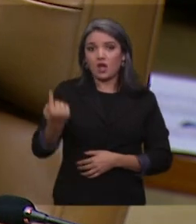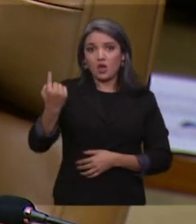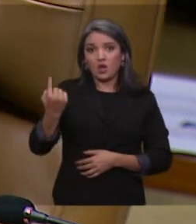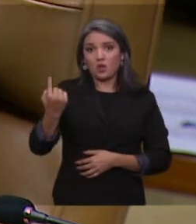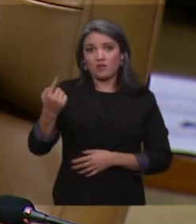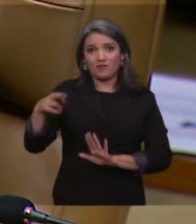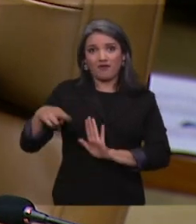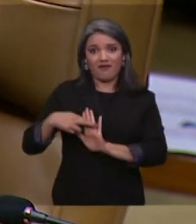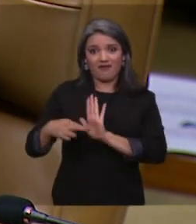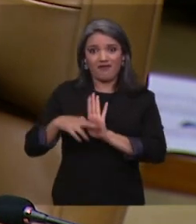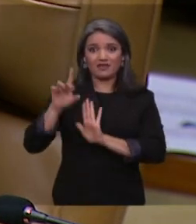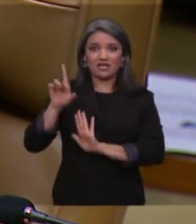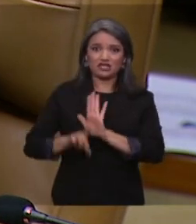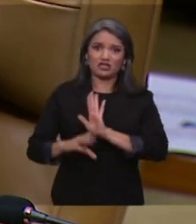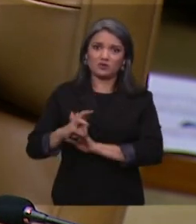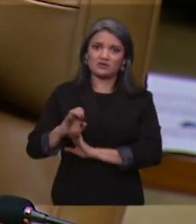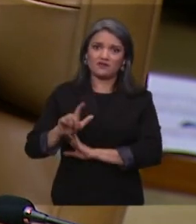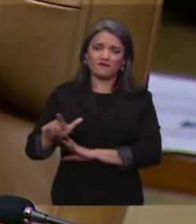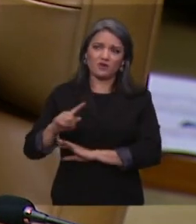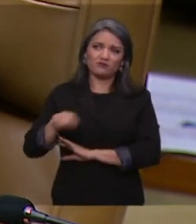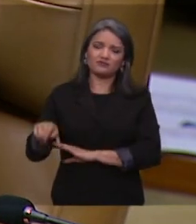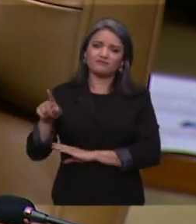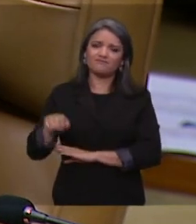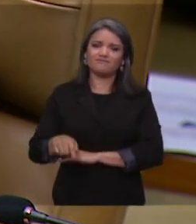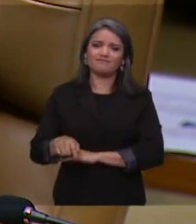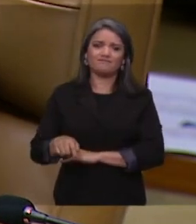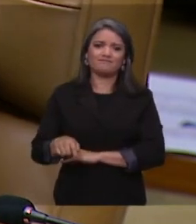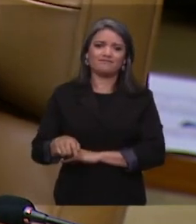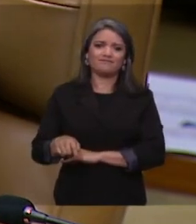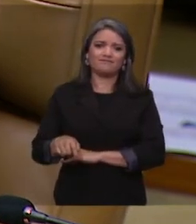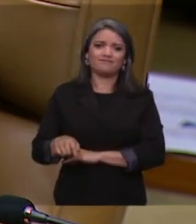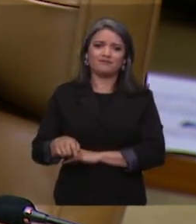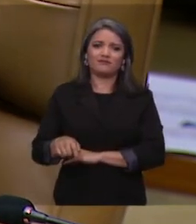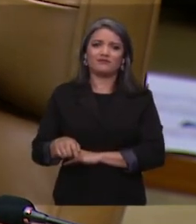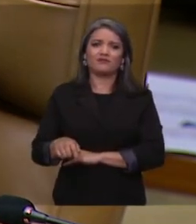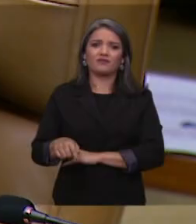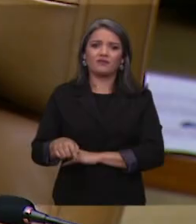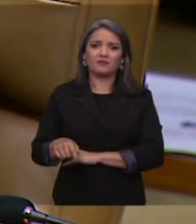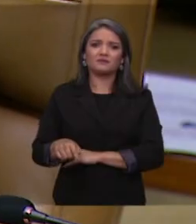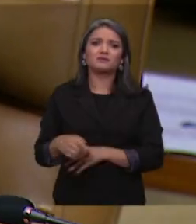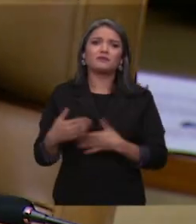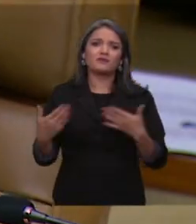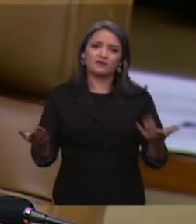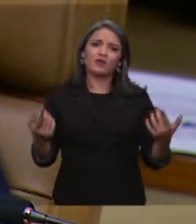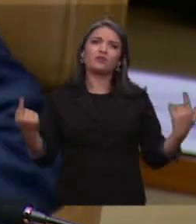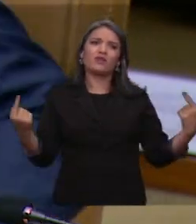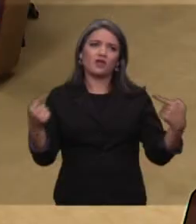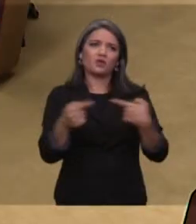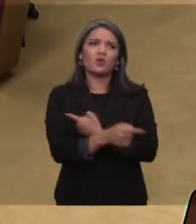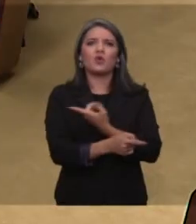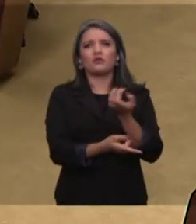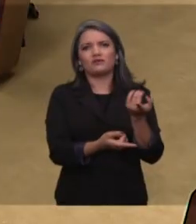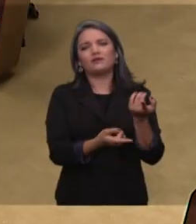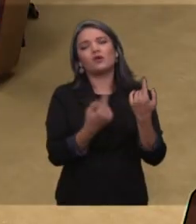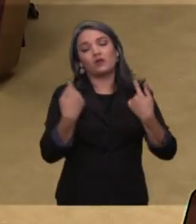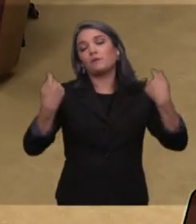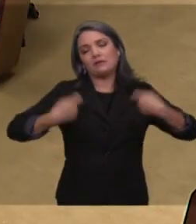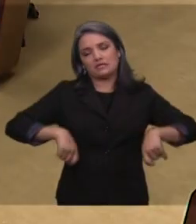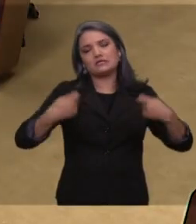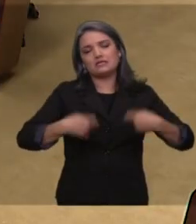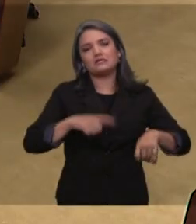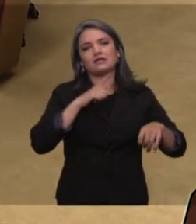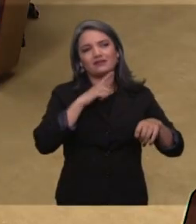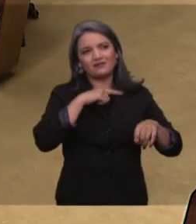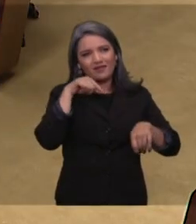na minha modesta visão, demanda expressa previsão constitucional, que não seria o caso. Muito obrigado, ministro